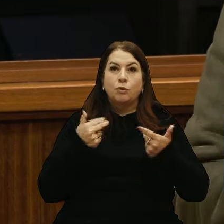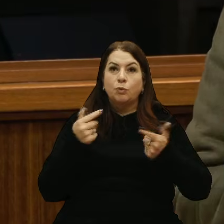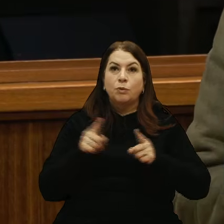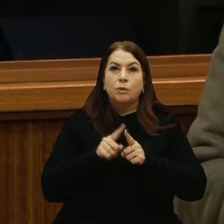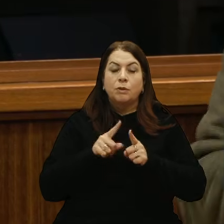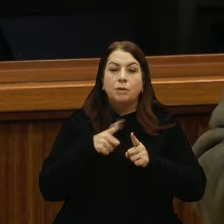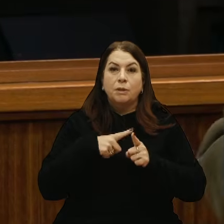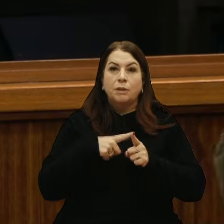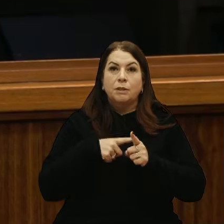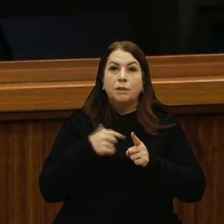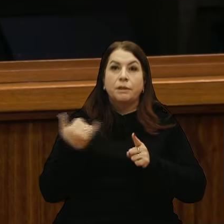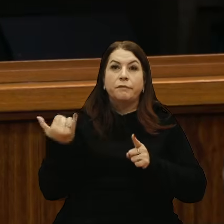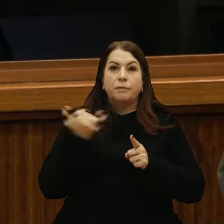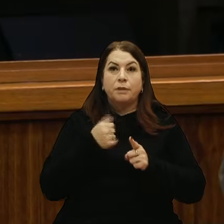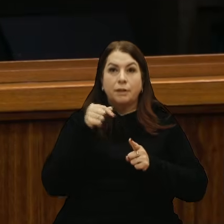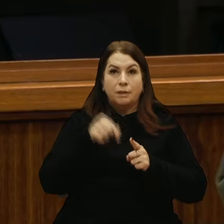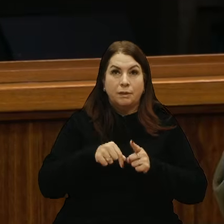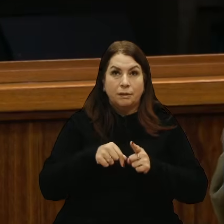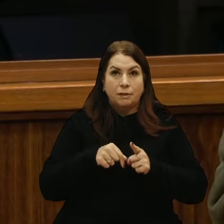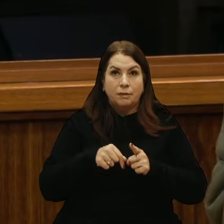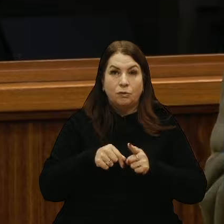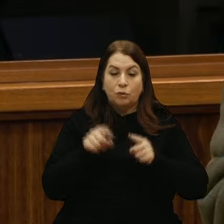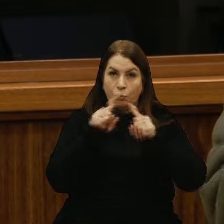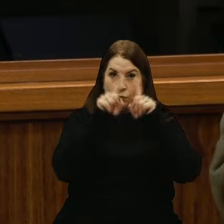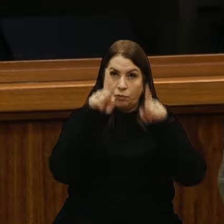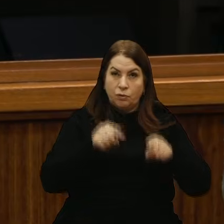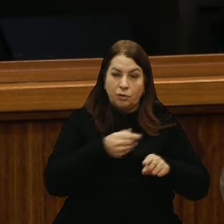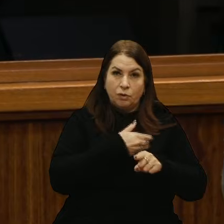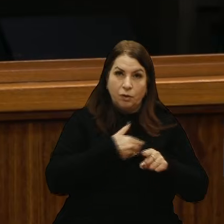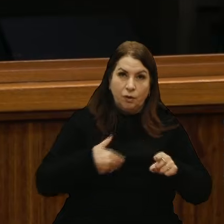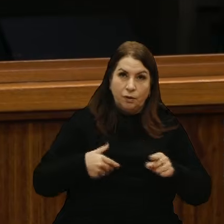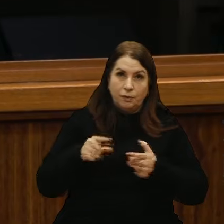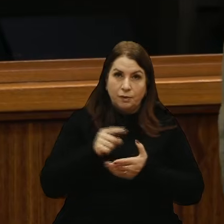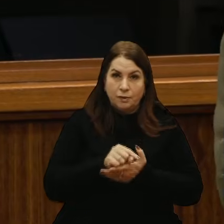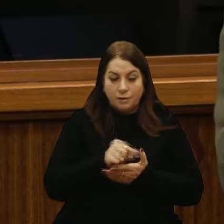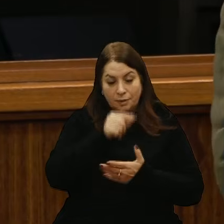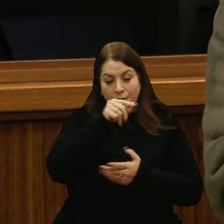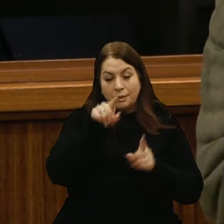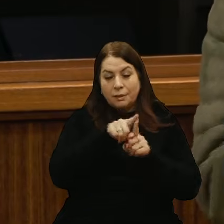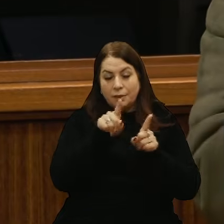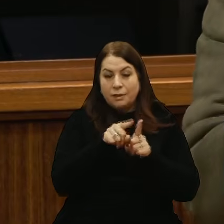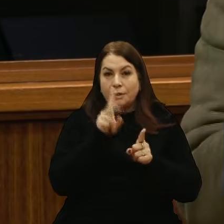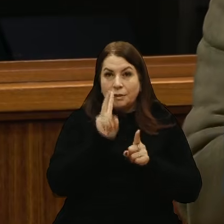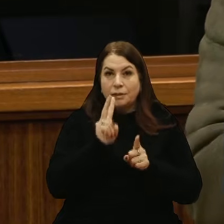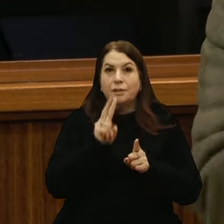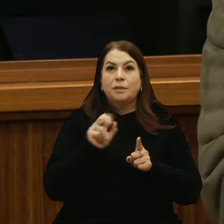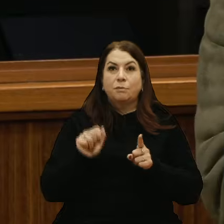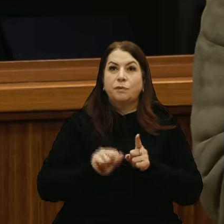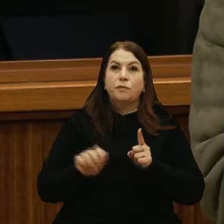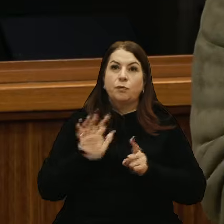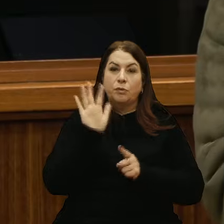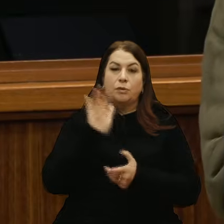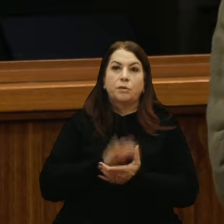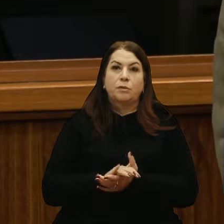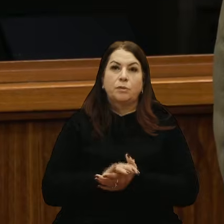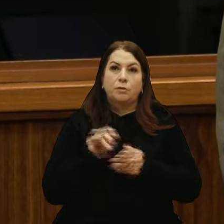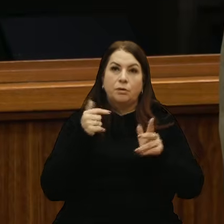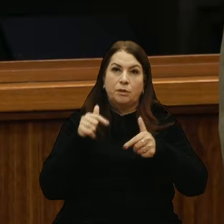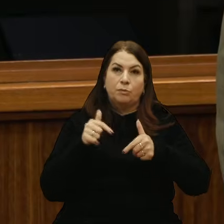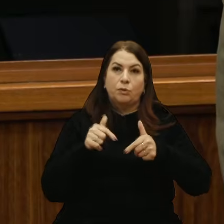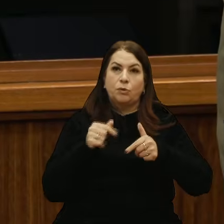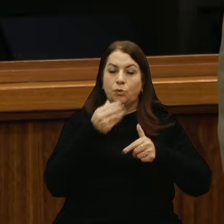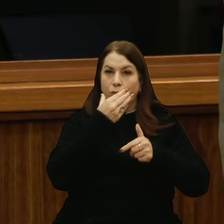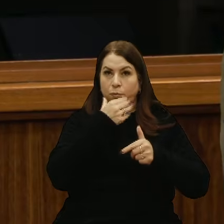gente tem recebido e eu aqui, como servidora pública do município, sempre vou valorizar os trabalhadores e